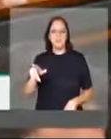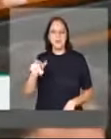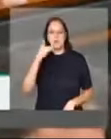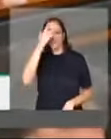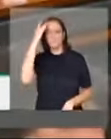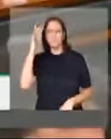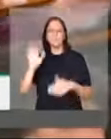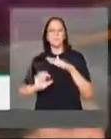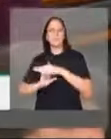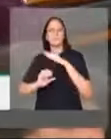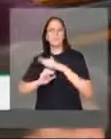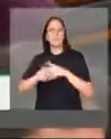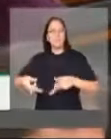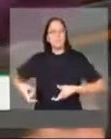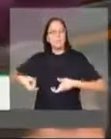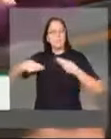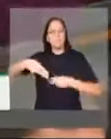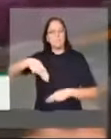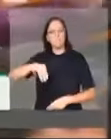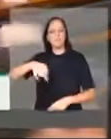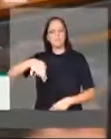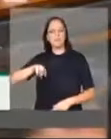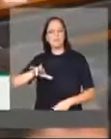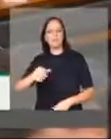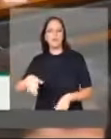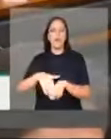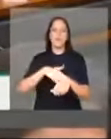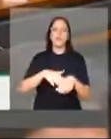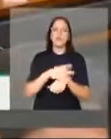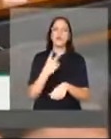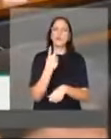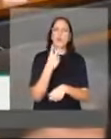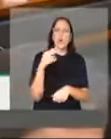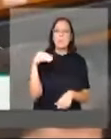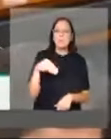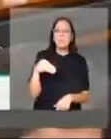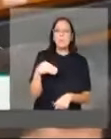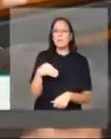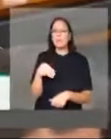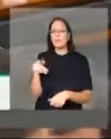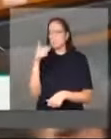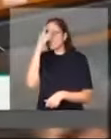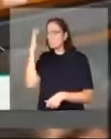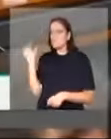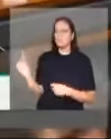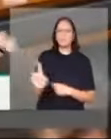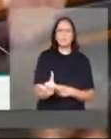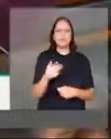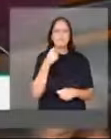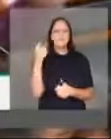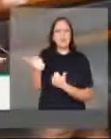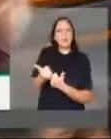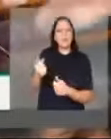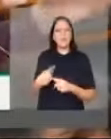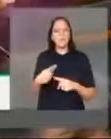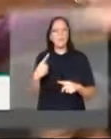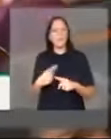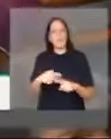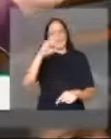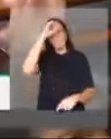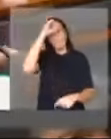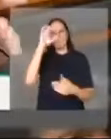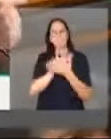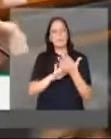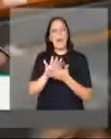essa cara lavada dele, deu conta de conversar 2 minutos, pôs gente para falar no lugar dele, que é um analfabeto funcional que está aqui só